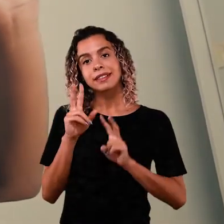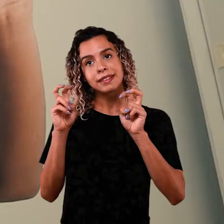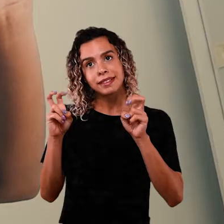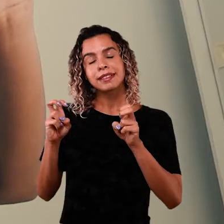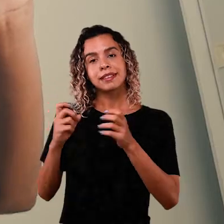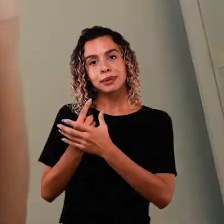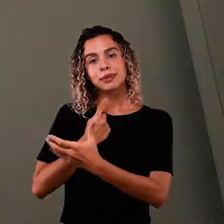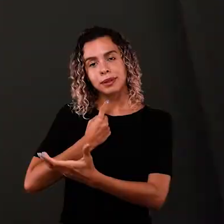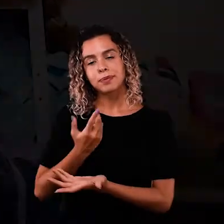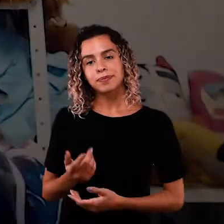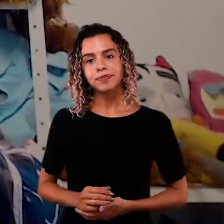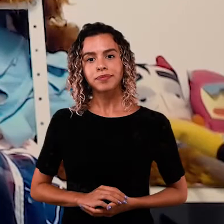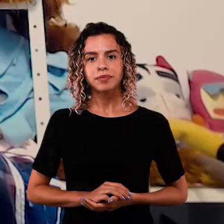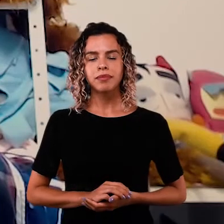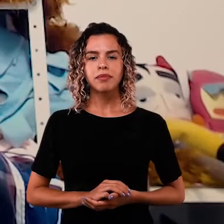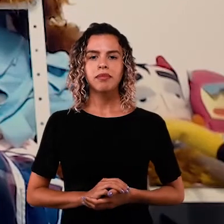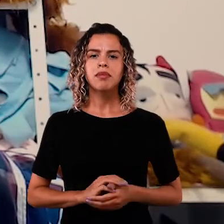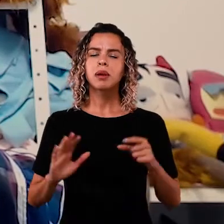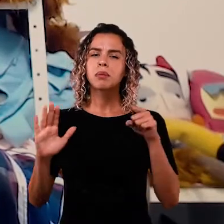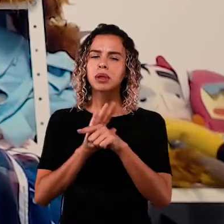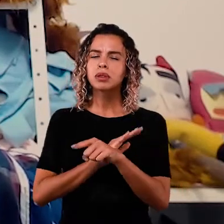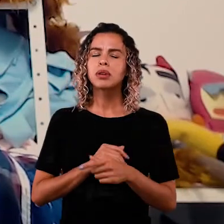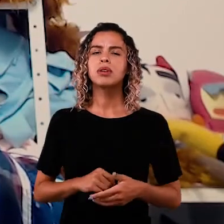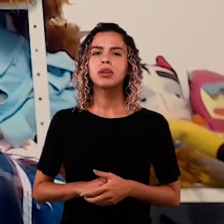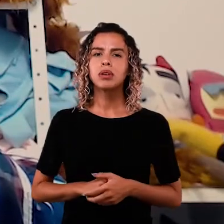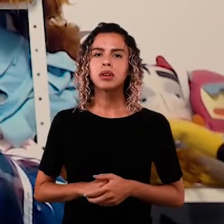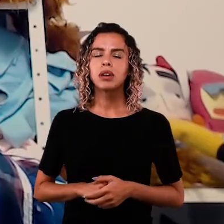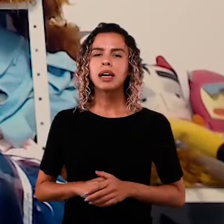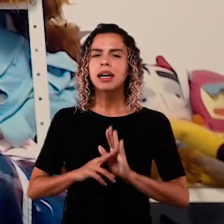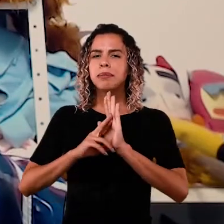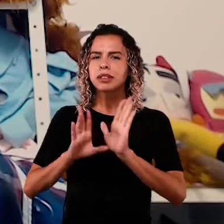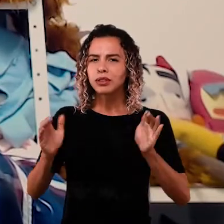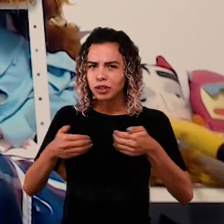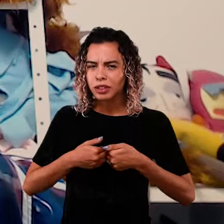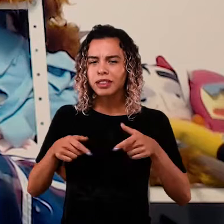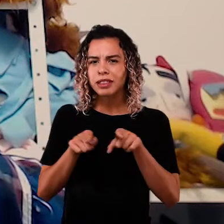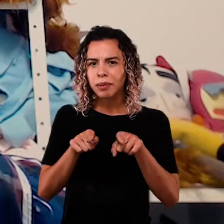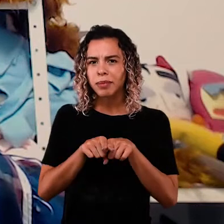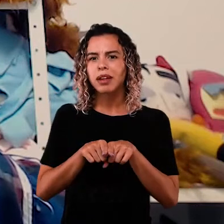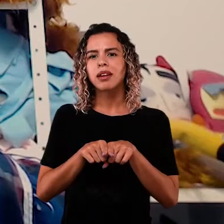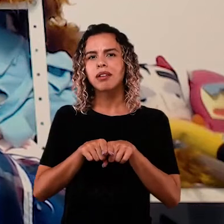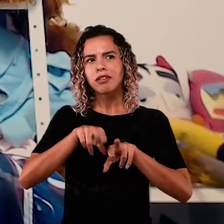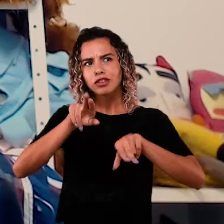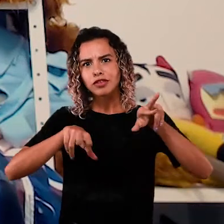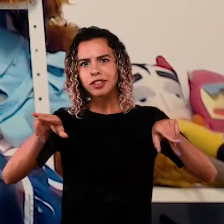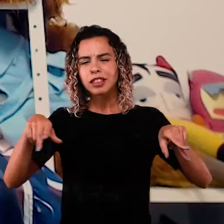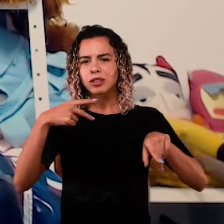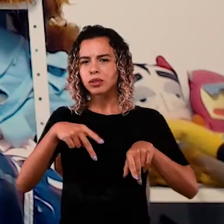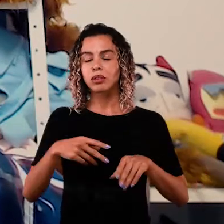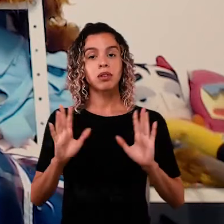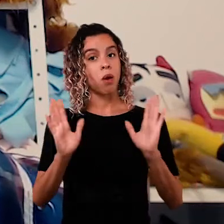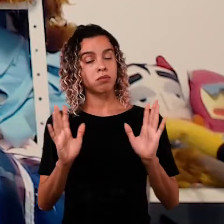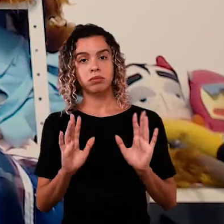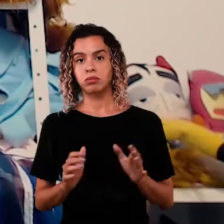da exclusão. Fábio, diagnosticado aos 35 anos. Eles representam também aqueles nível 2 e 3